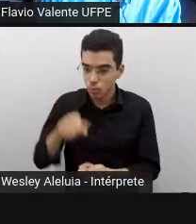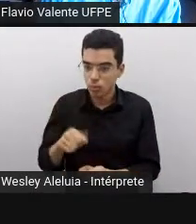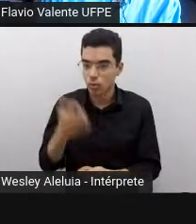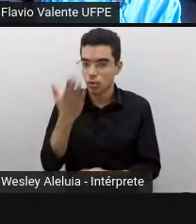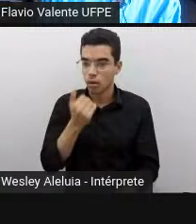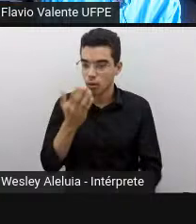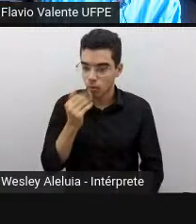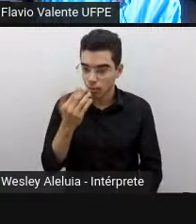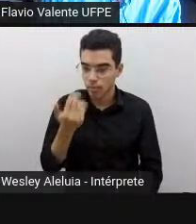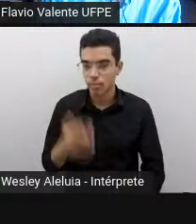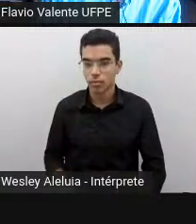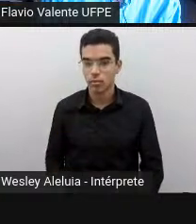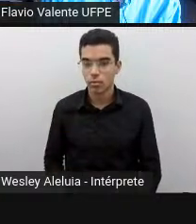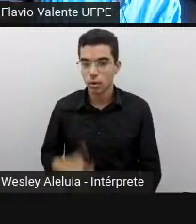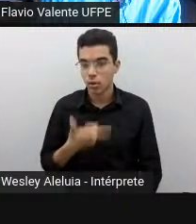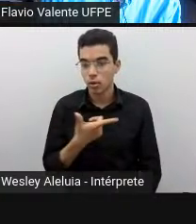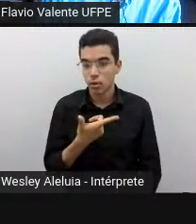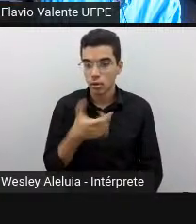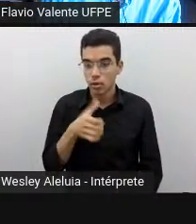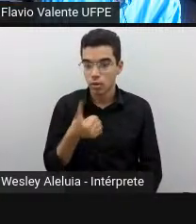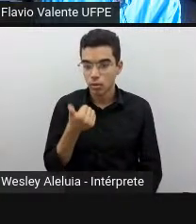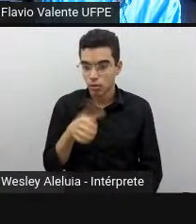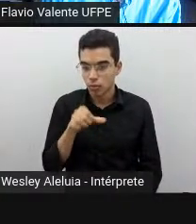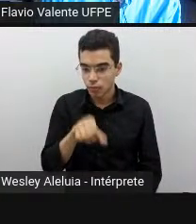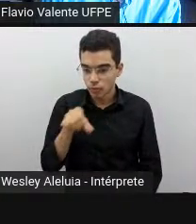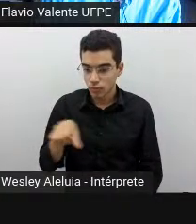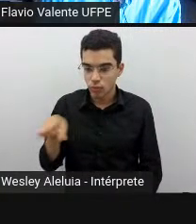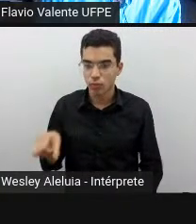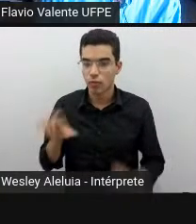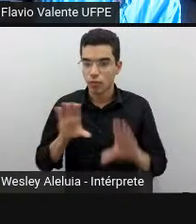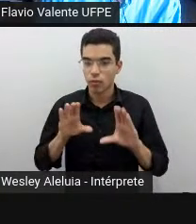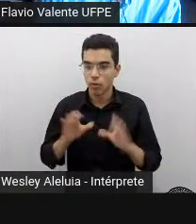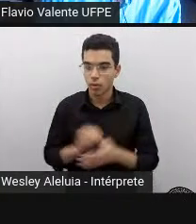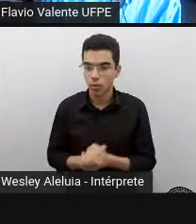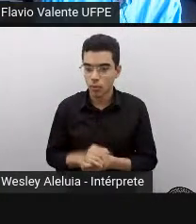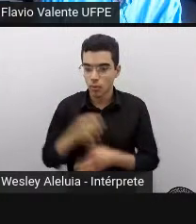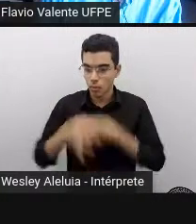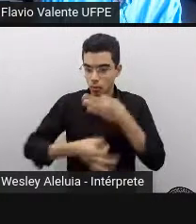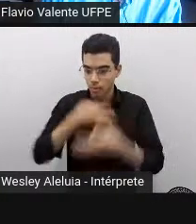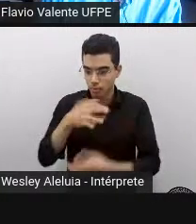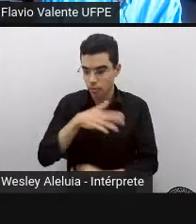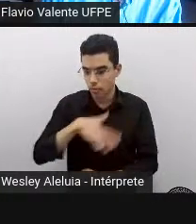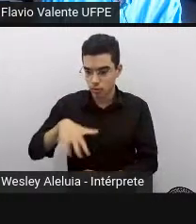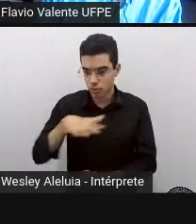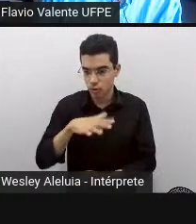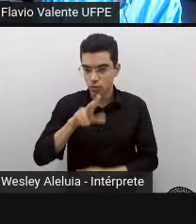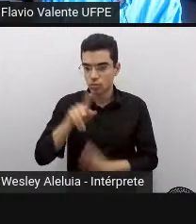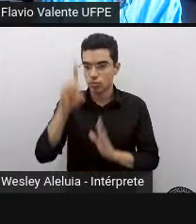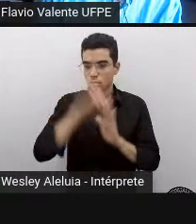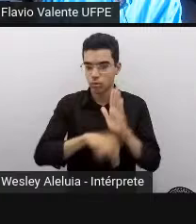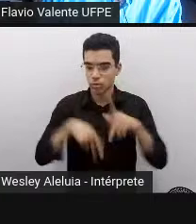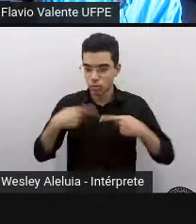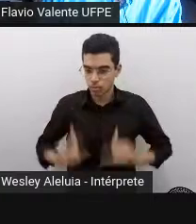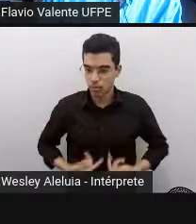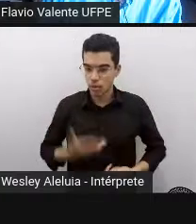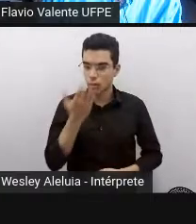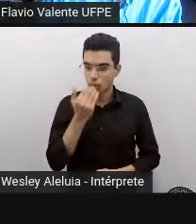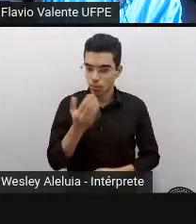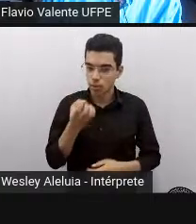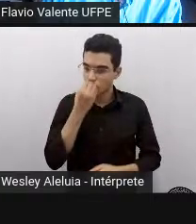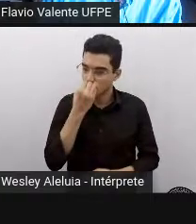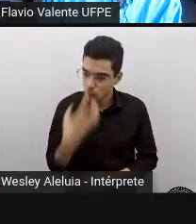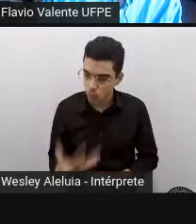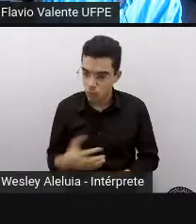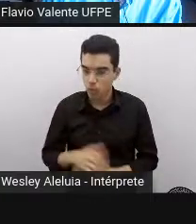Em 2000, a designação do Relator Especial da ONU para o Direito Humano à Alimentação Adequada, do seu deputado, do